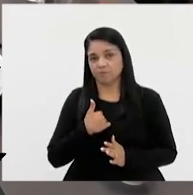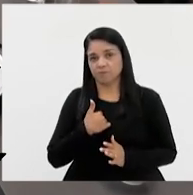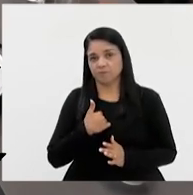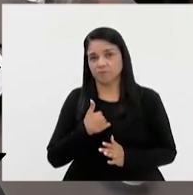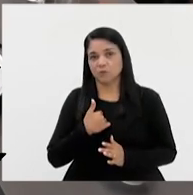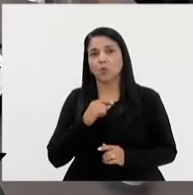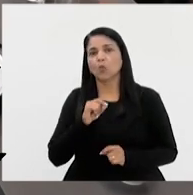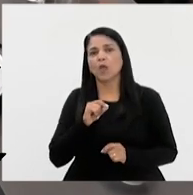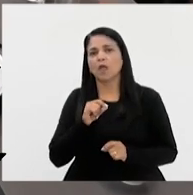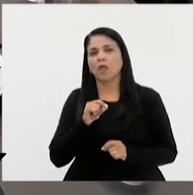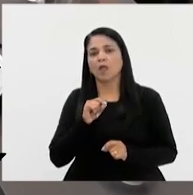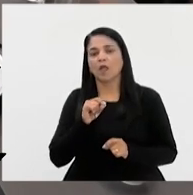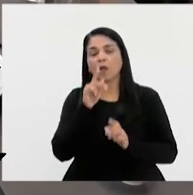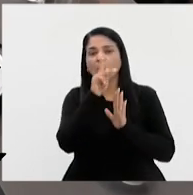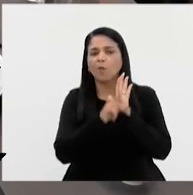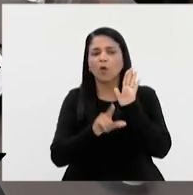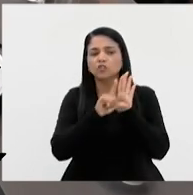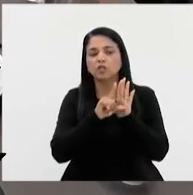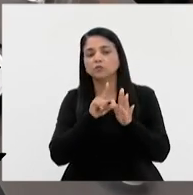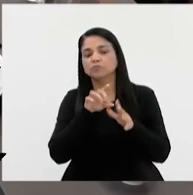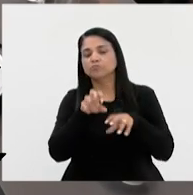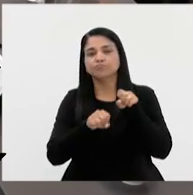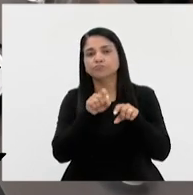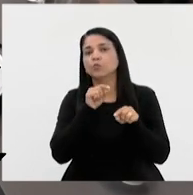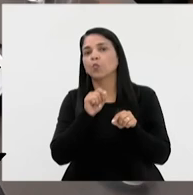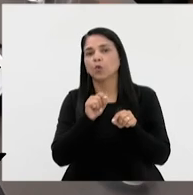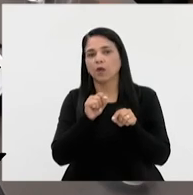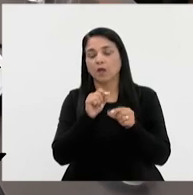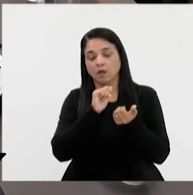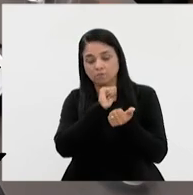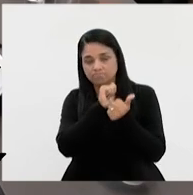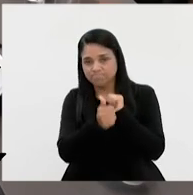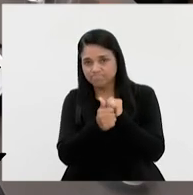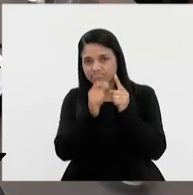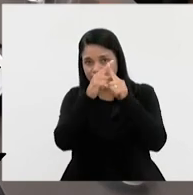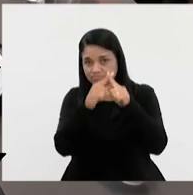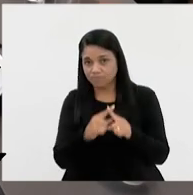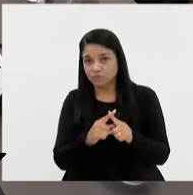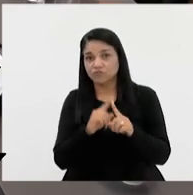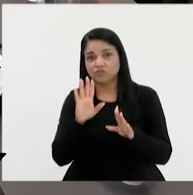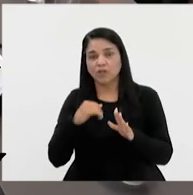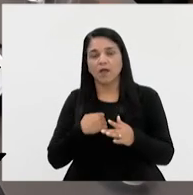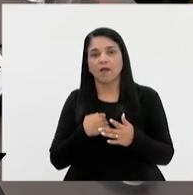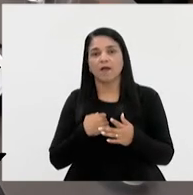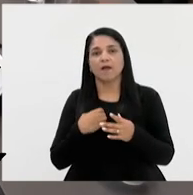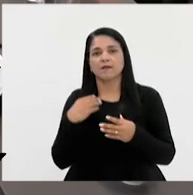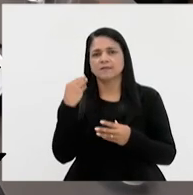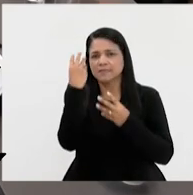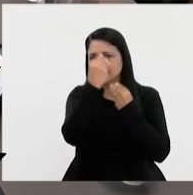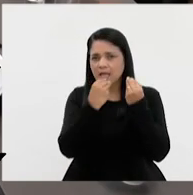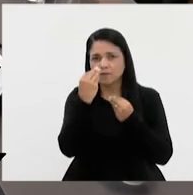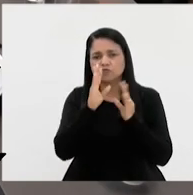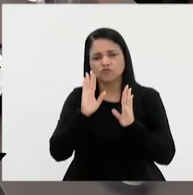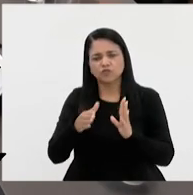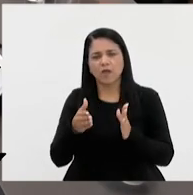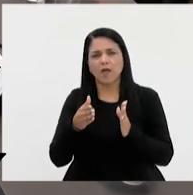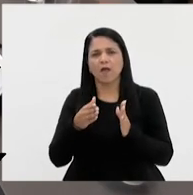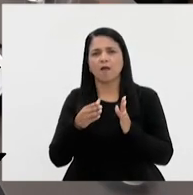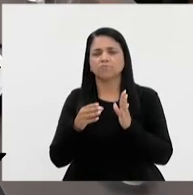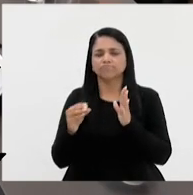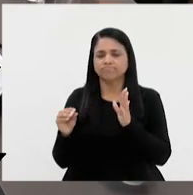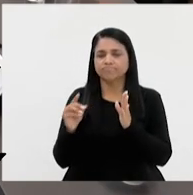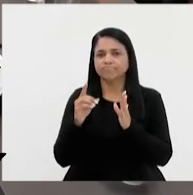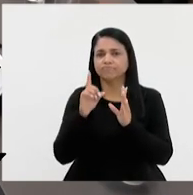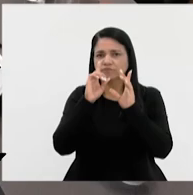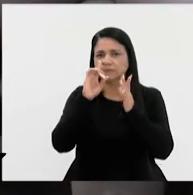o que ele busca fazer? Hoje, as práticas esportivas já têm o sexo biológico como um dos seus critérios definidores. Só que está